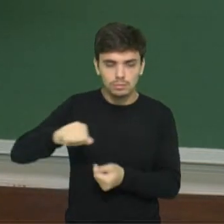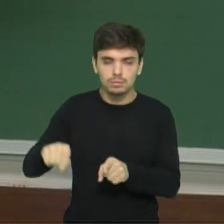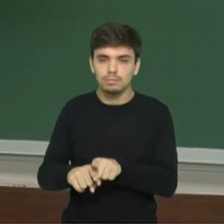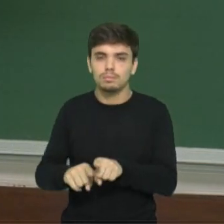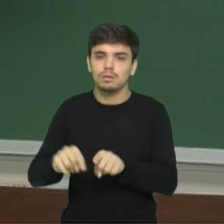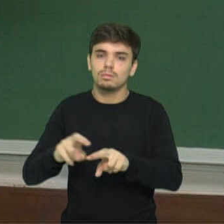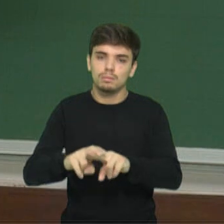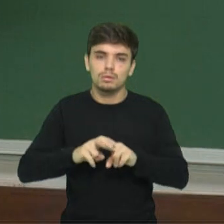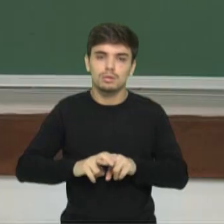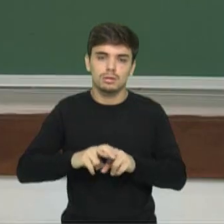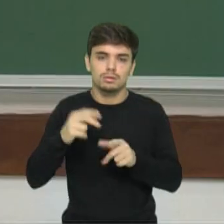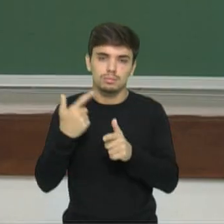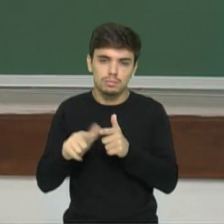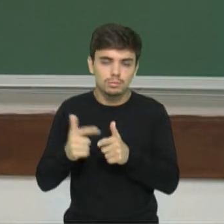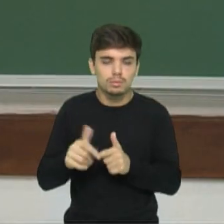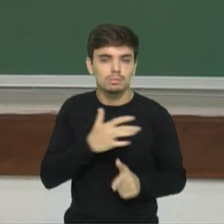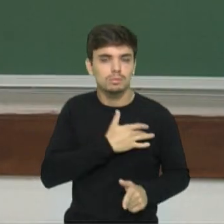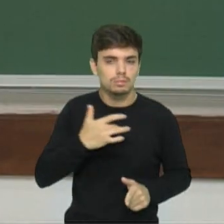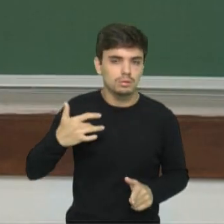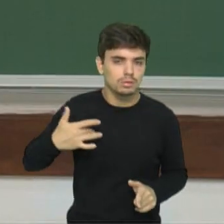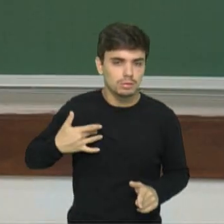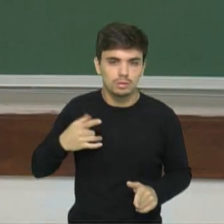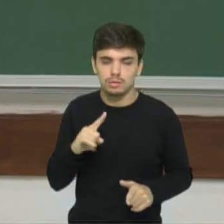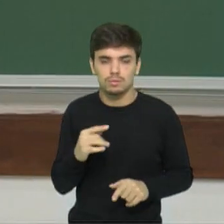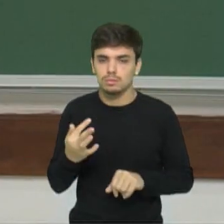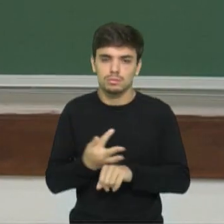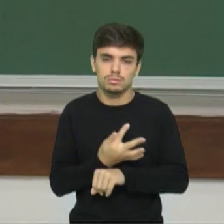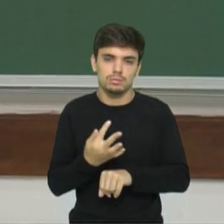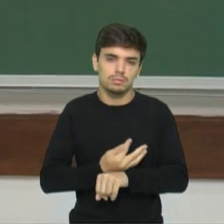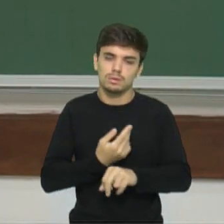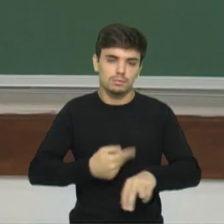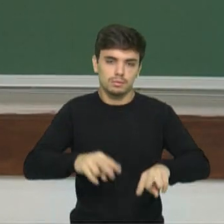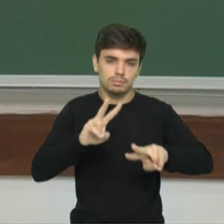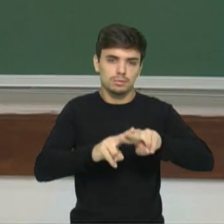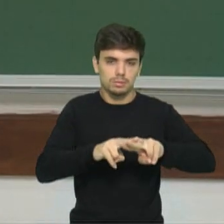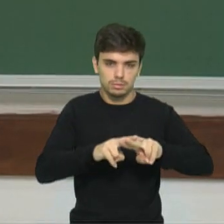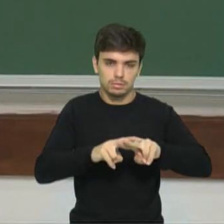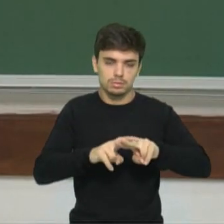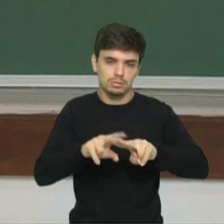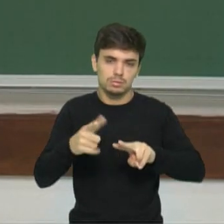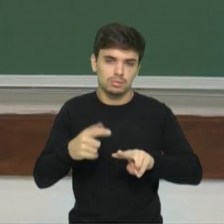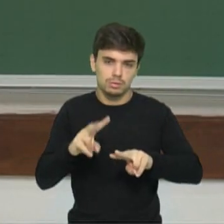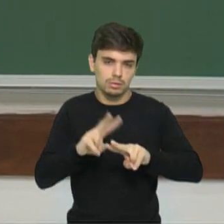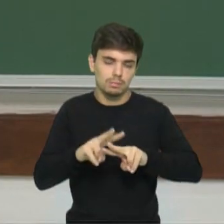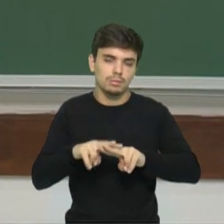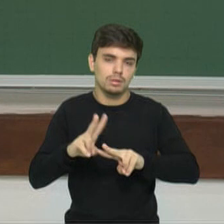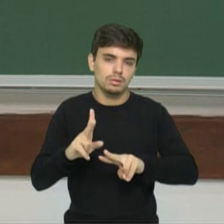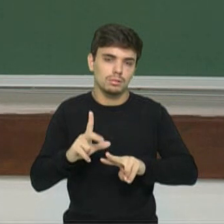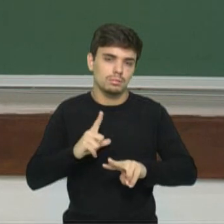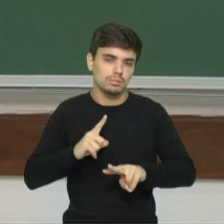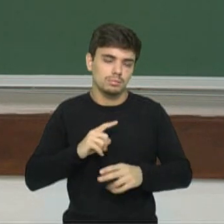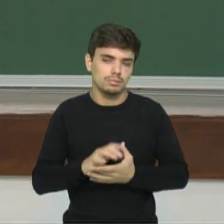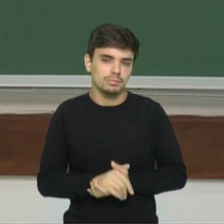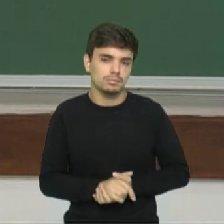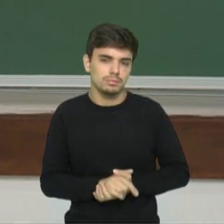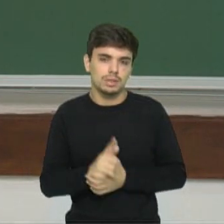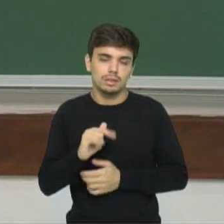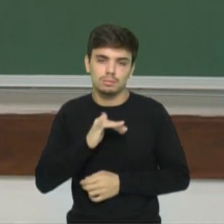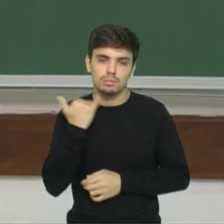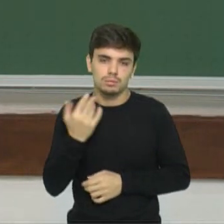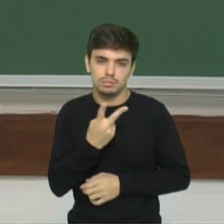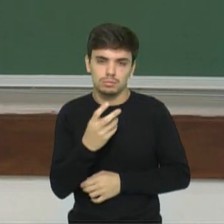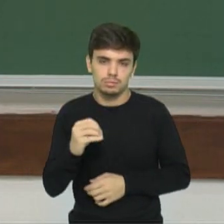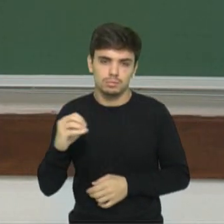mas devido ao seu debilitado estado de saúde, né, ele não vai cumprir uma prisão, não vai cumprir sua pena em prisão. Pinochet acaba falecendo